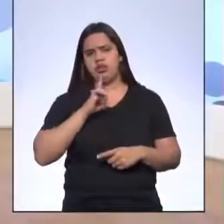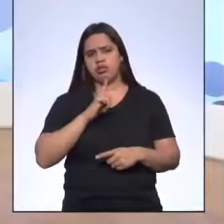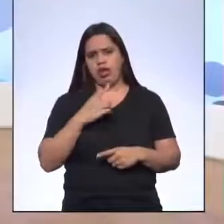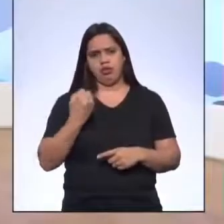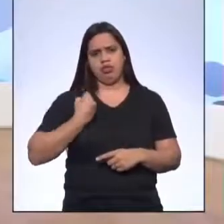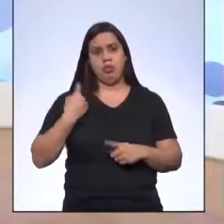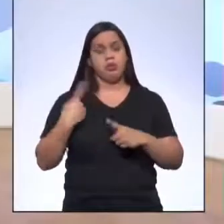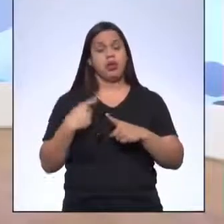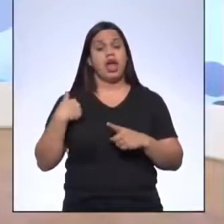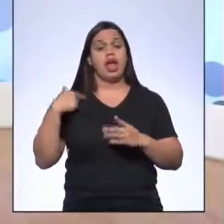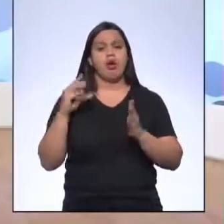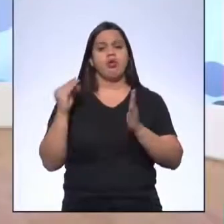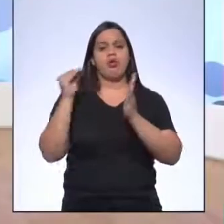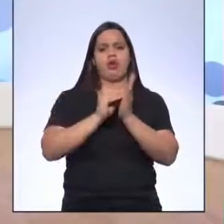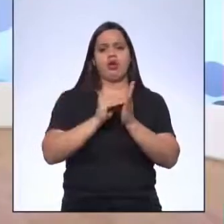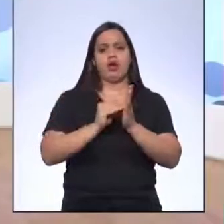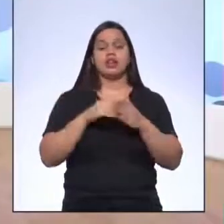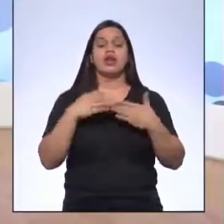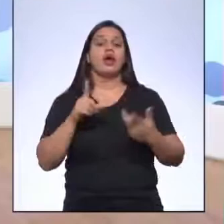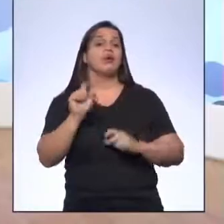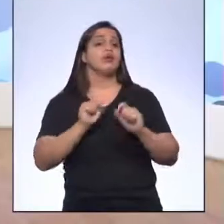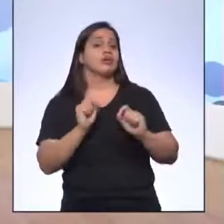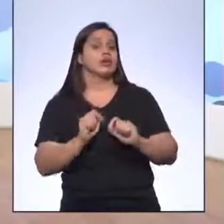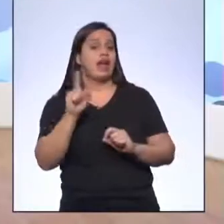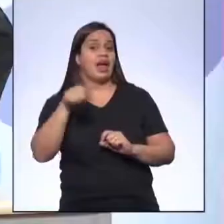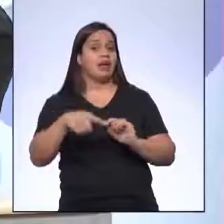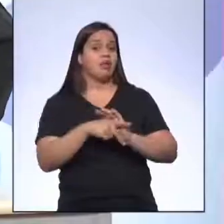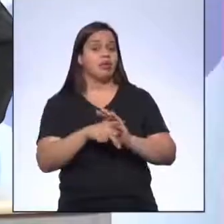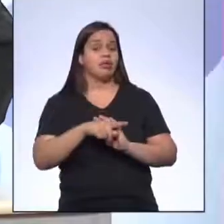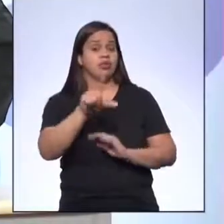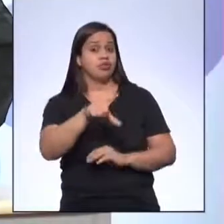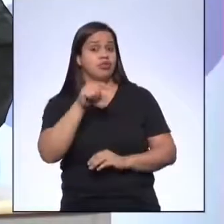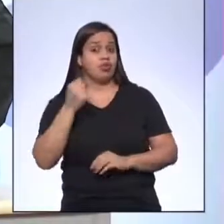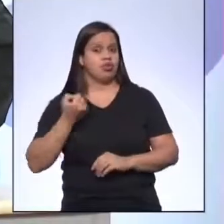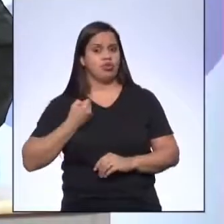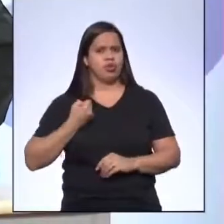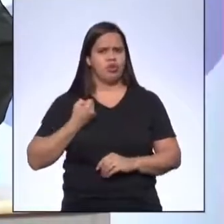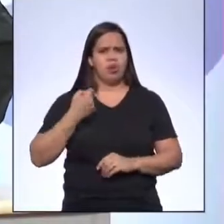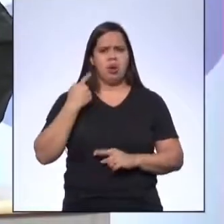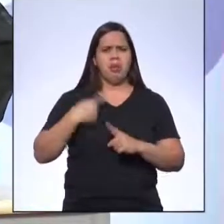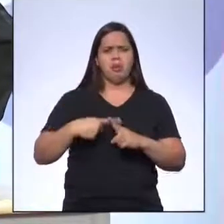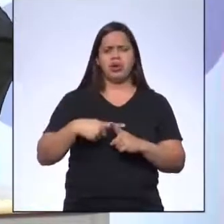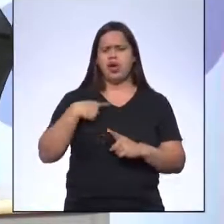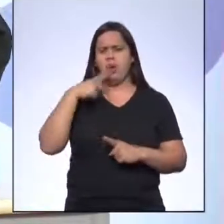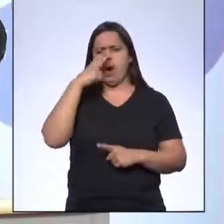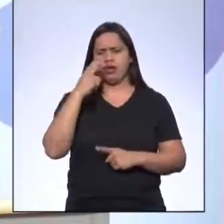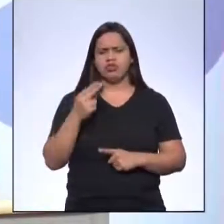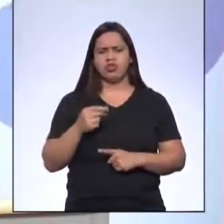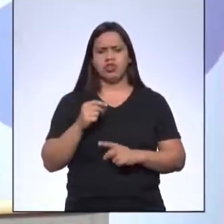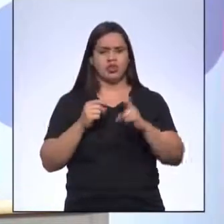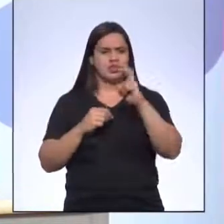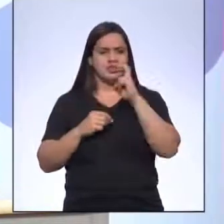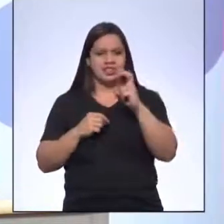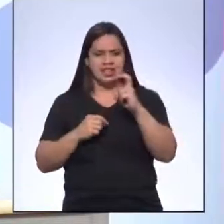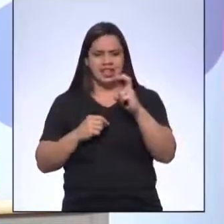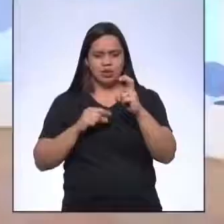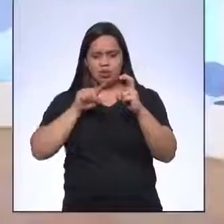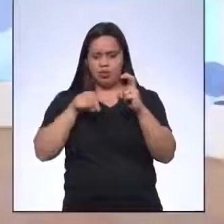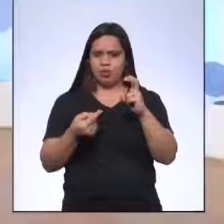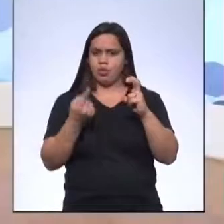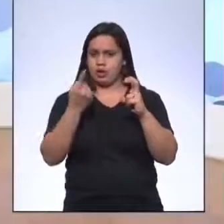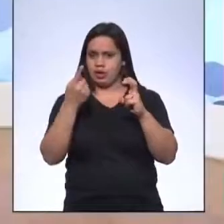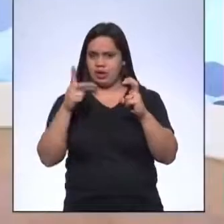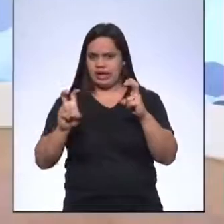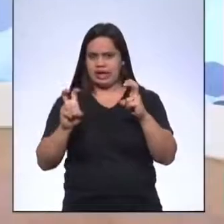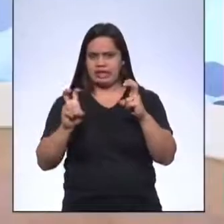entra o caso da Escolha dos números né os cinco e 15 anos que não cabe nesse precisa passo